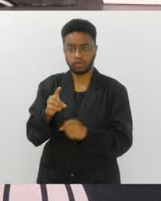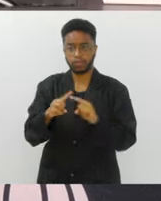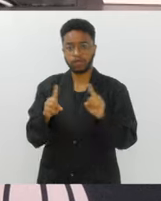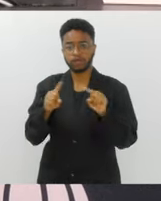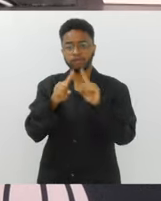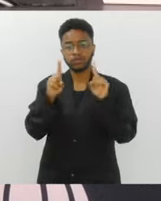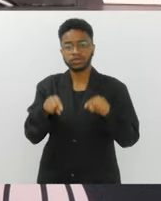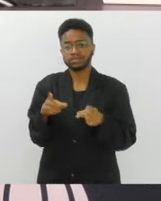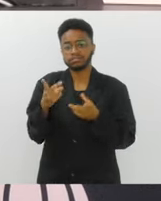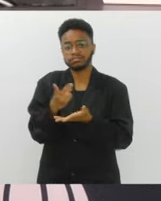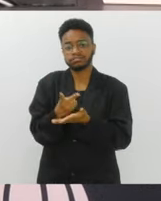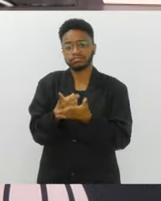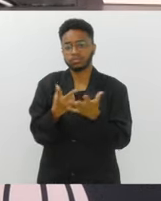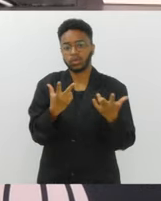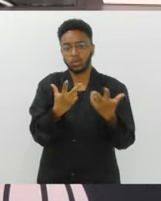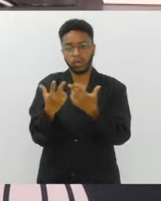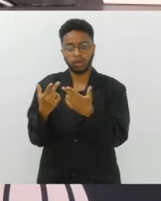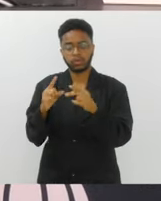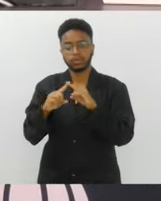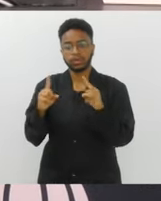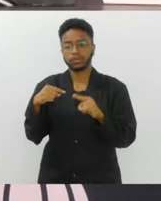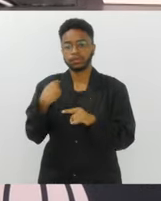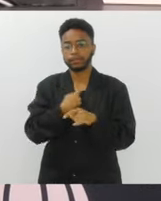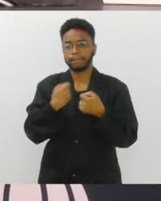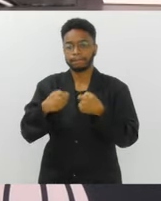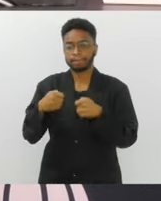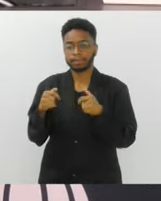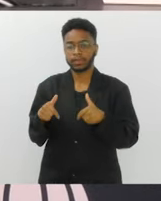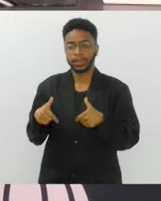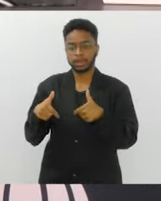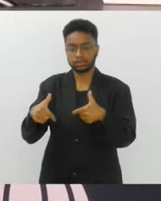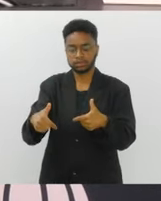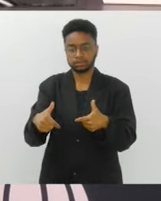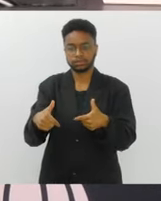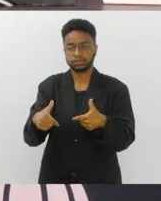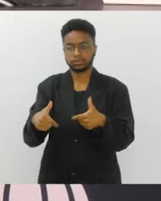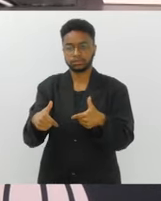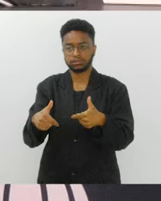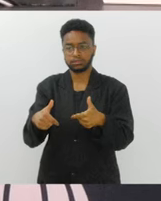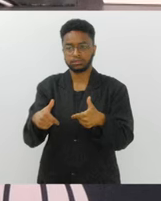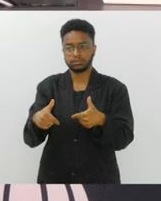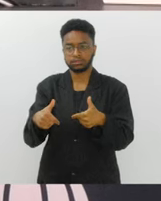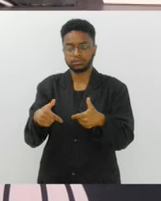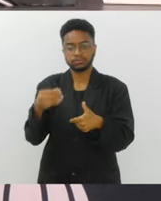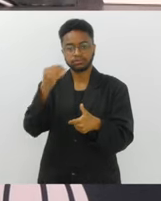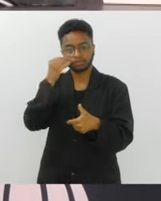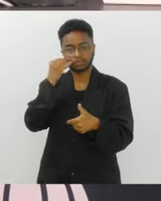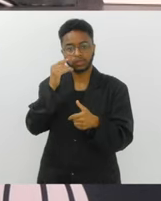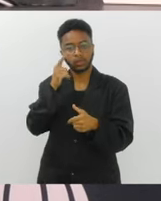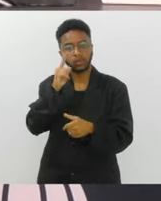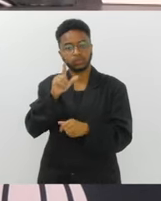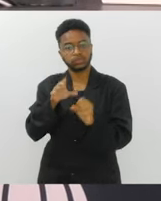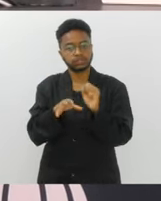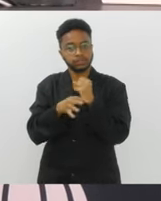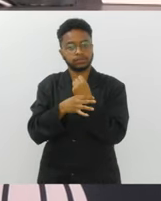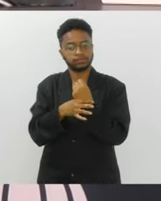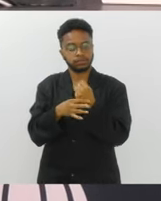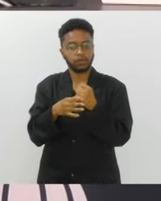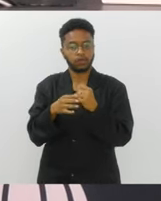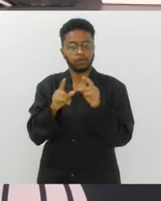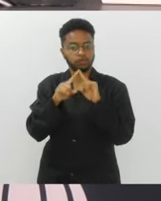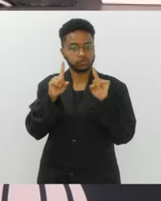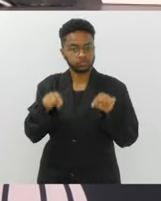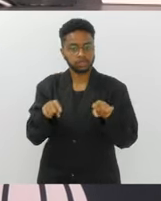funcionários são os mesmos. A gente tem que fazer uma intervenção onde a gente garanta o funcionamento e